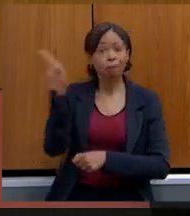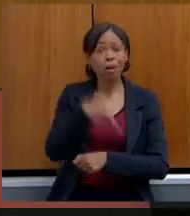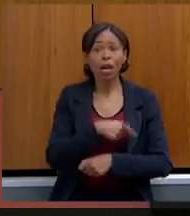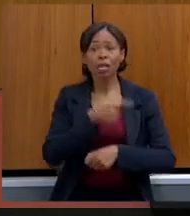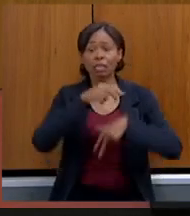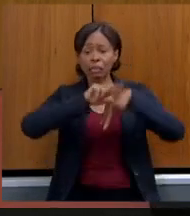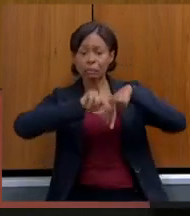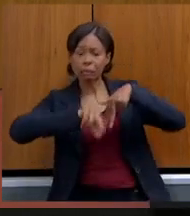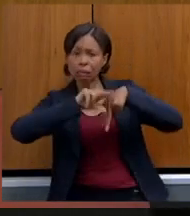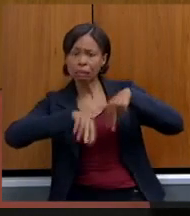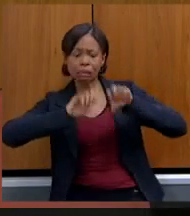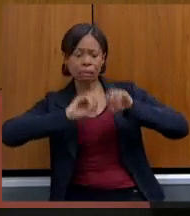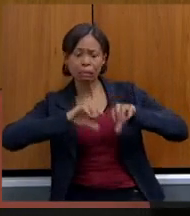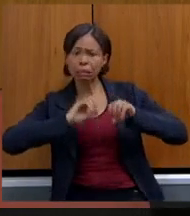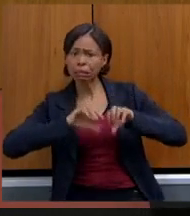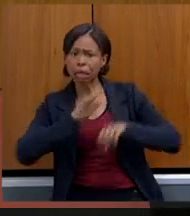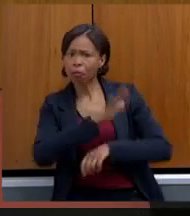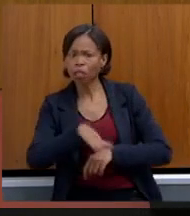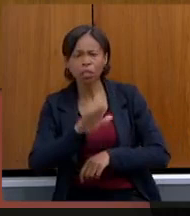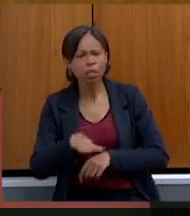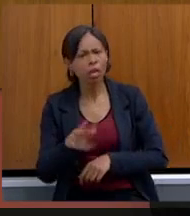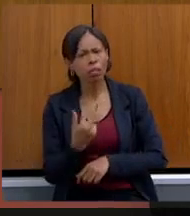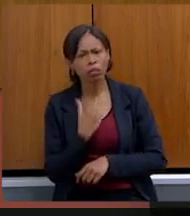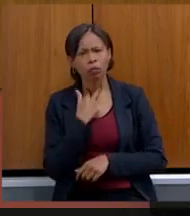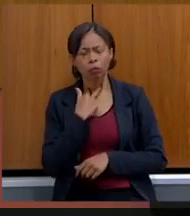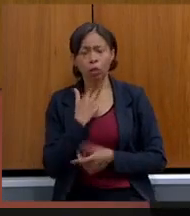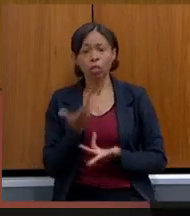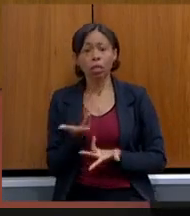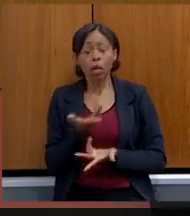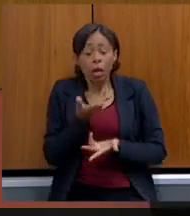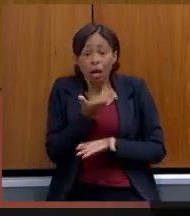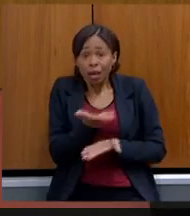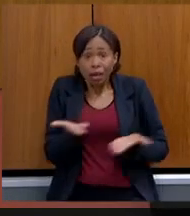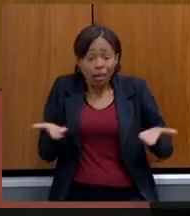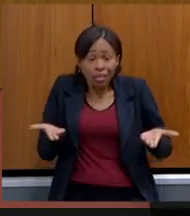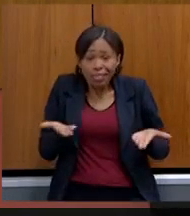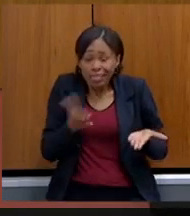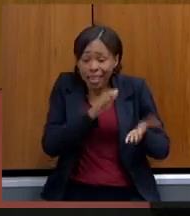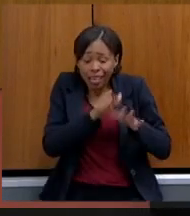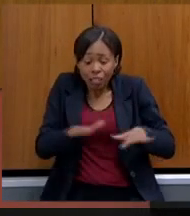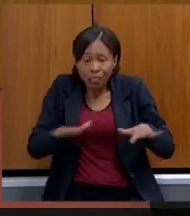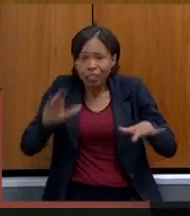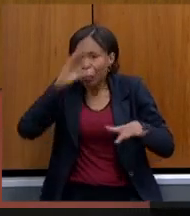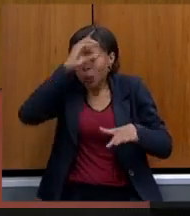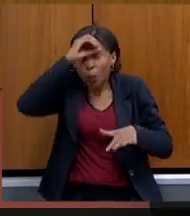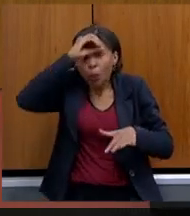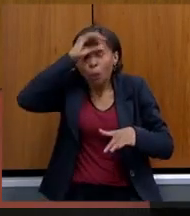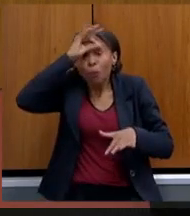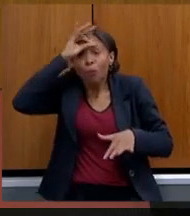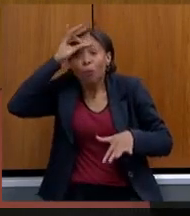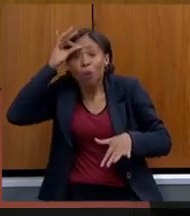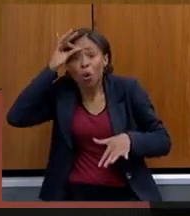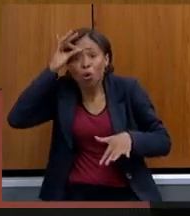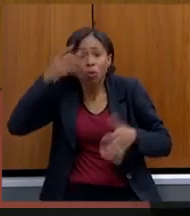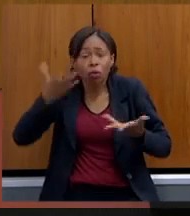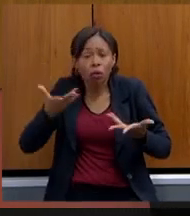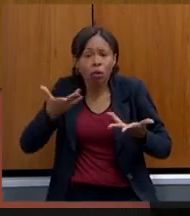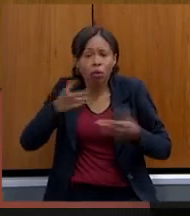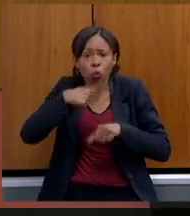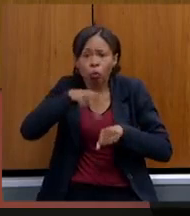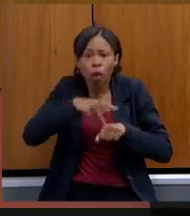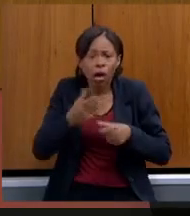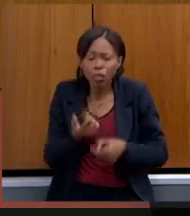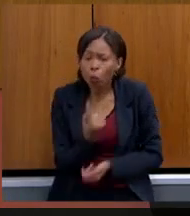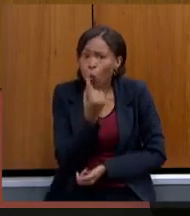de gênero gente criança não se mexe a única coisa que já tem de pura nesse país ainda é as crianças e quer mexer com a pureza de criança